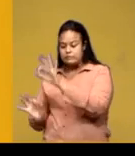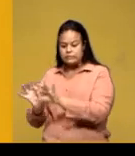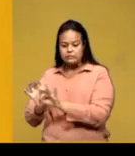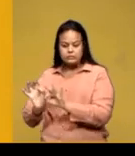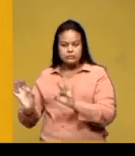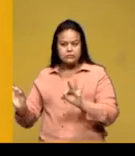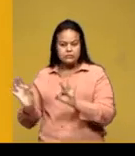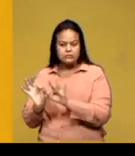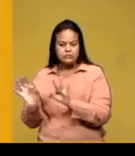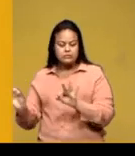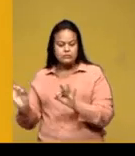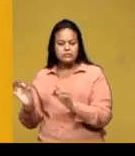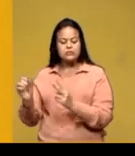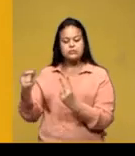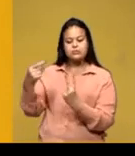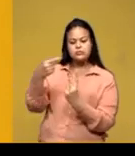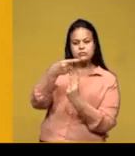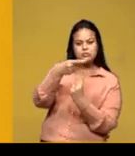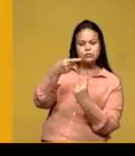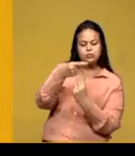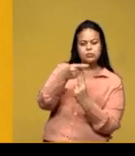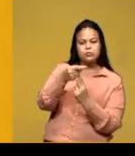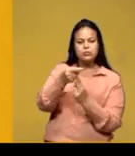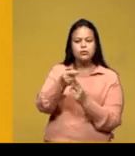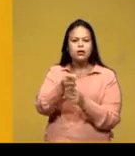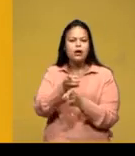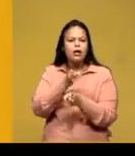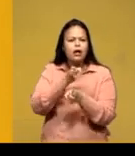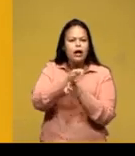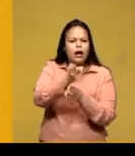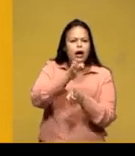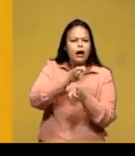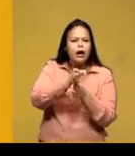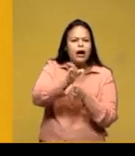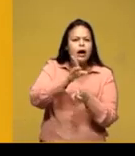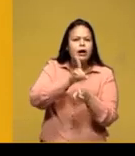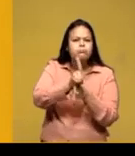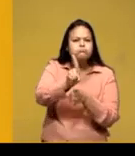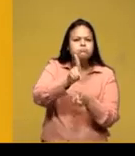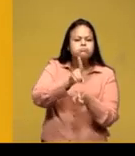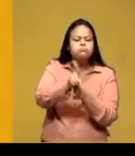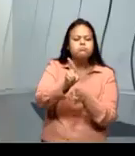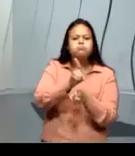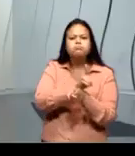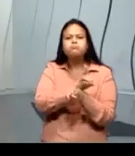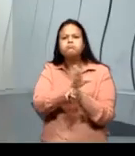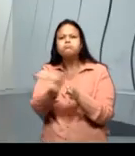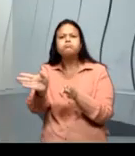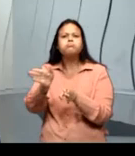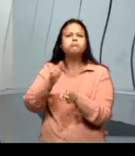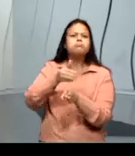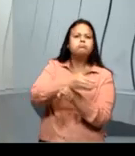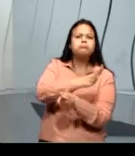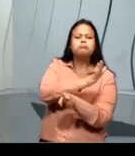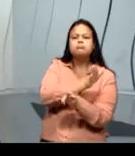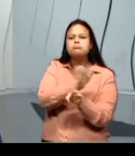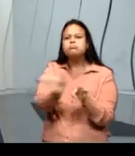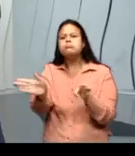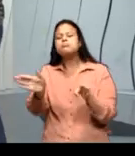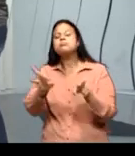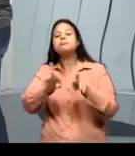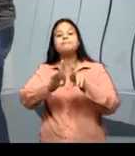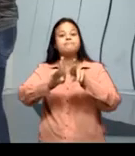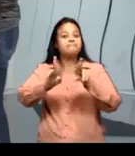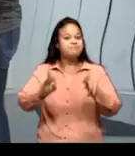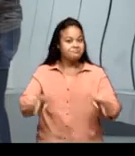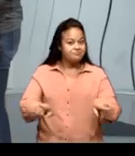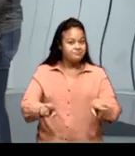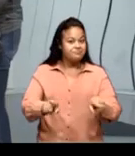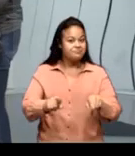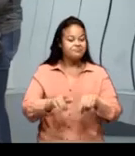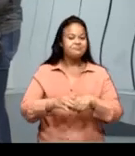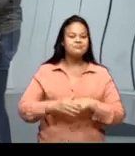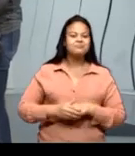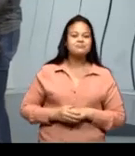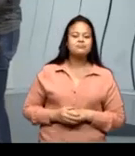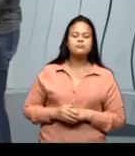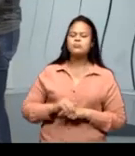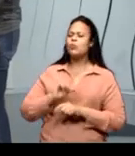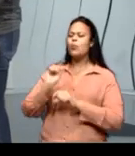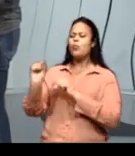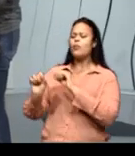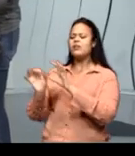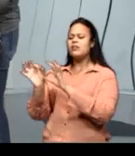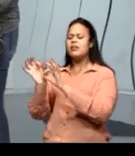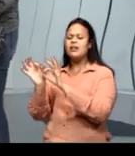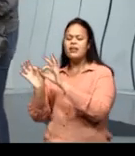operar vetores com mesma direção e com direções diferentes. Bom, o que são